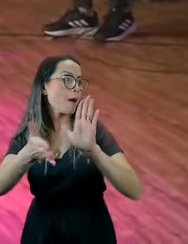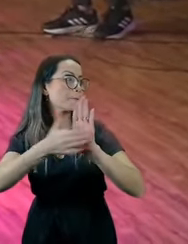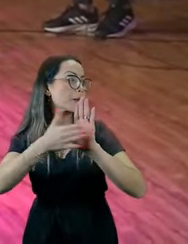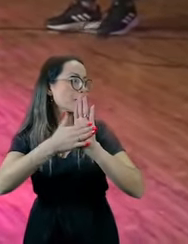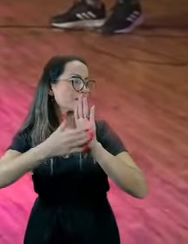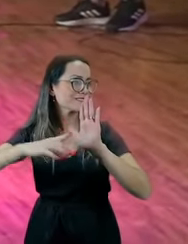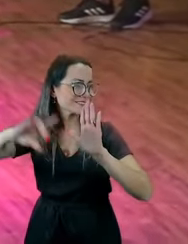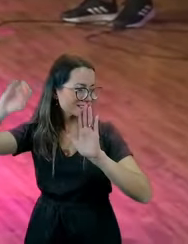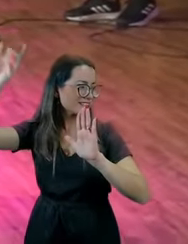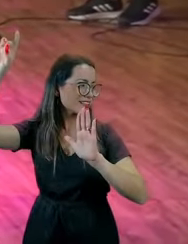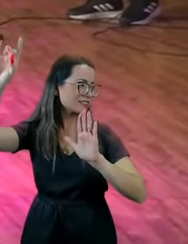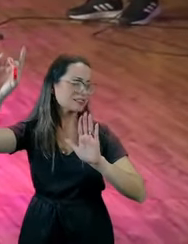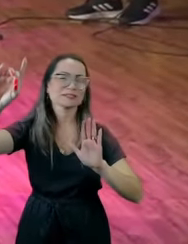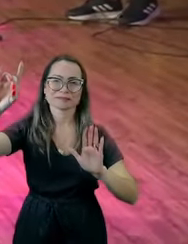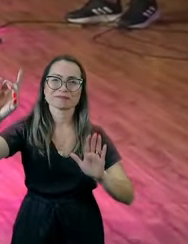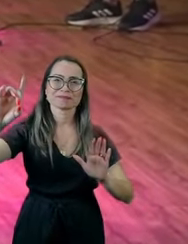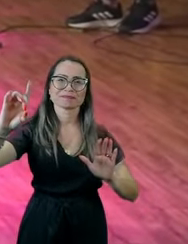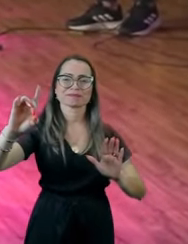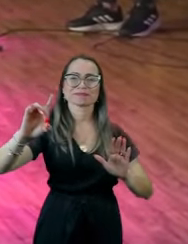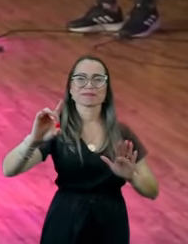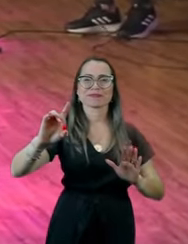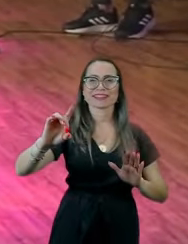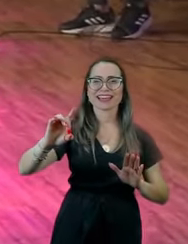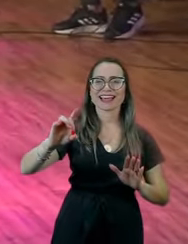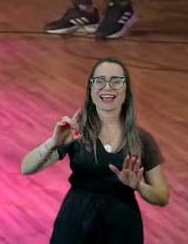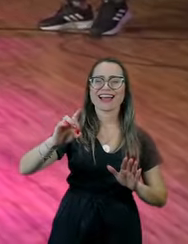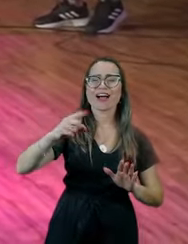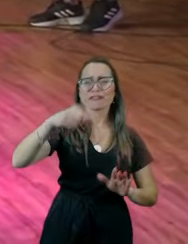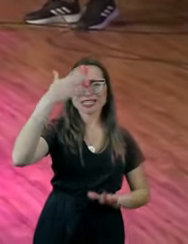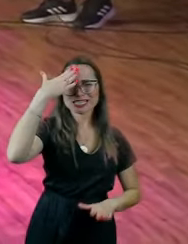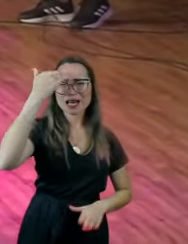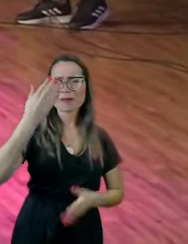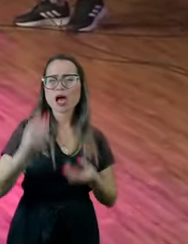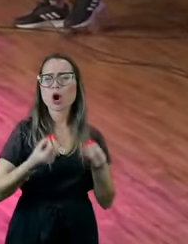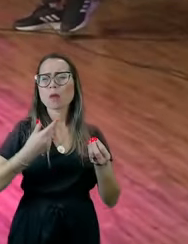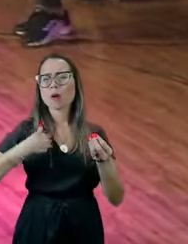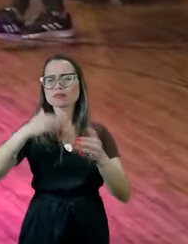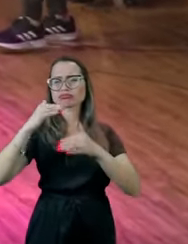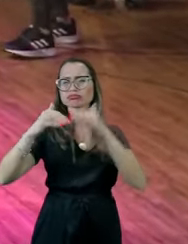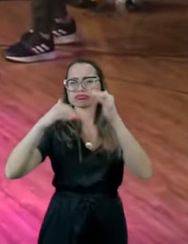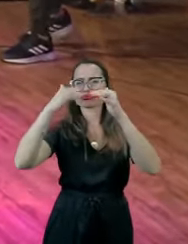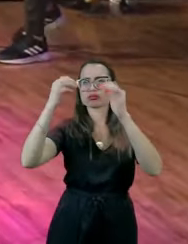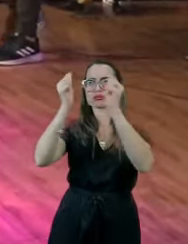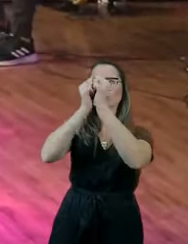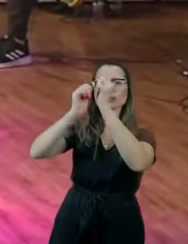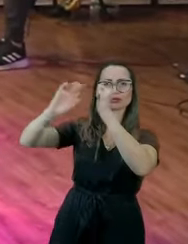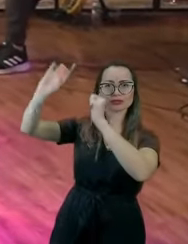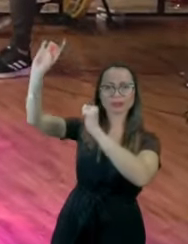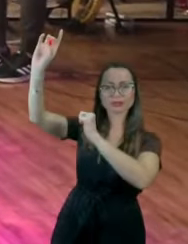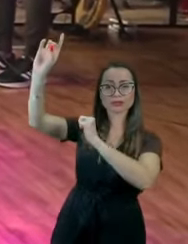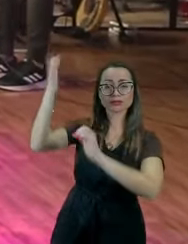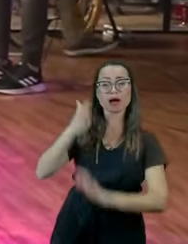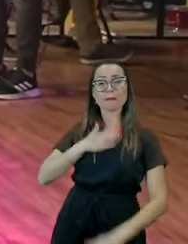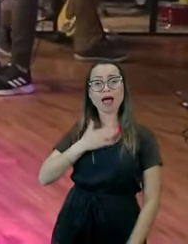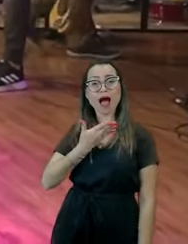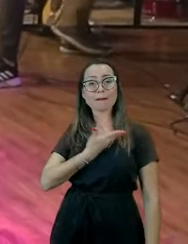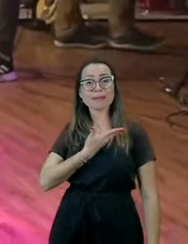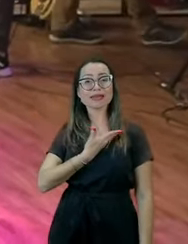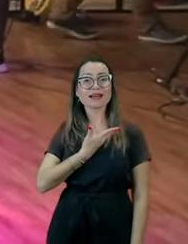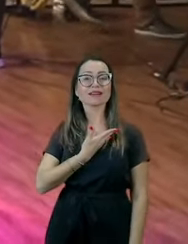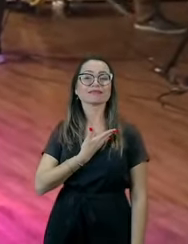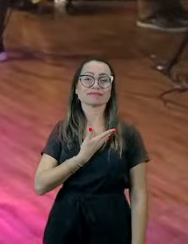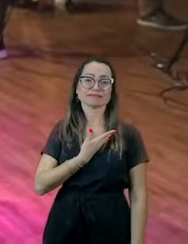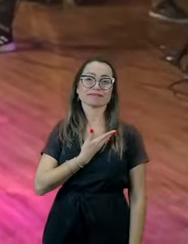Sabe o que a gente precisa? Eu lembro, sabe como que eu cresci? Como em Deus, com as minhas amigas.